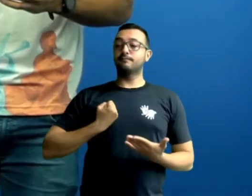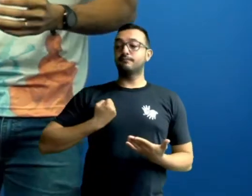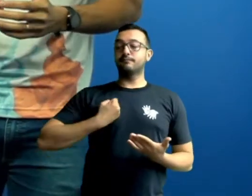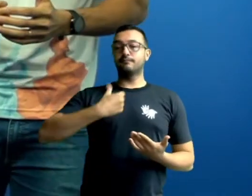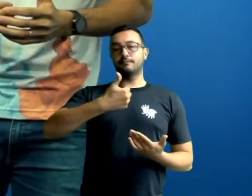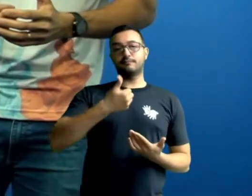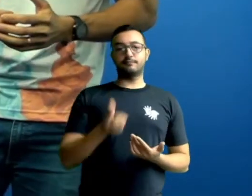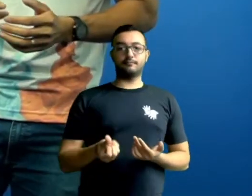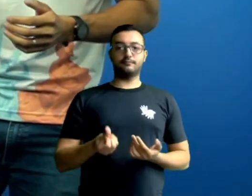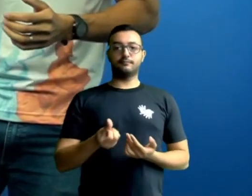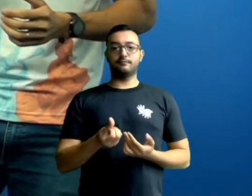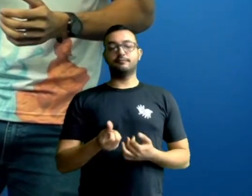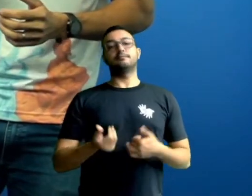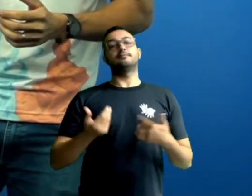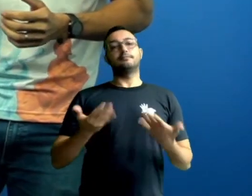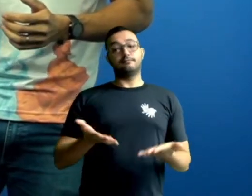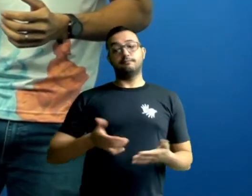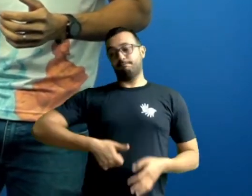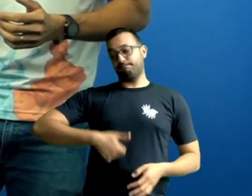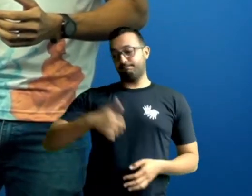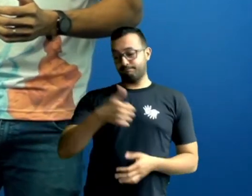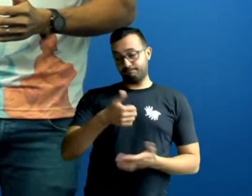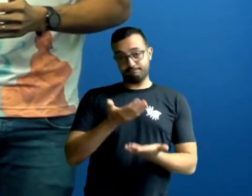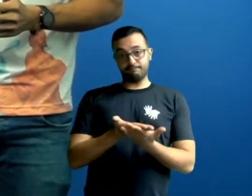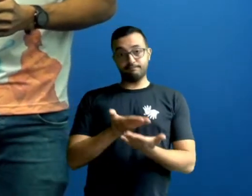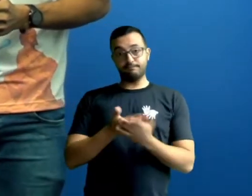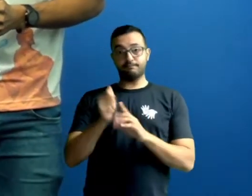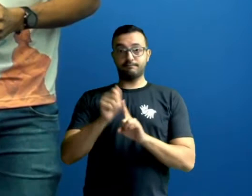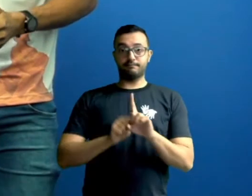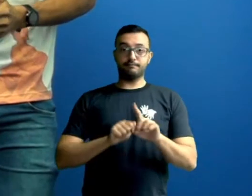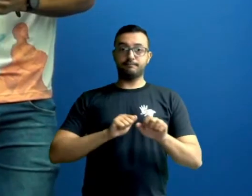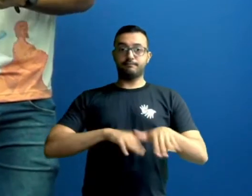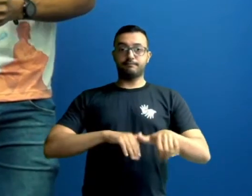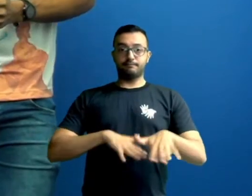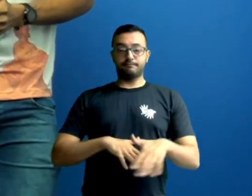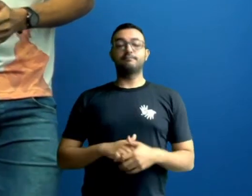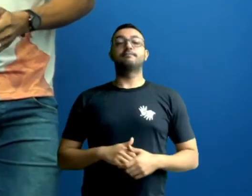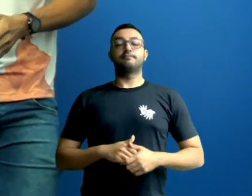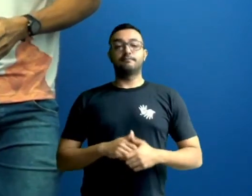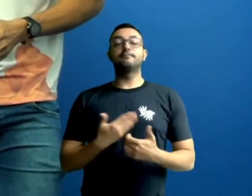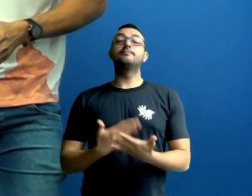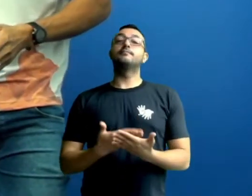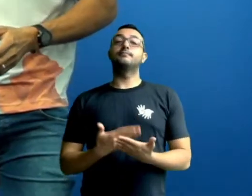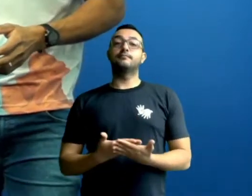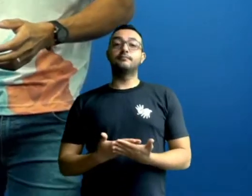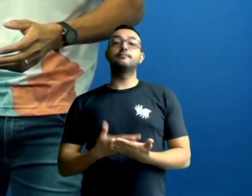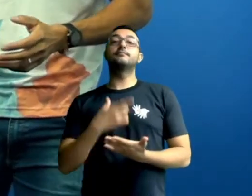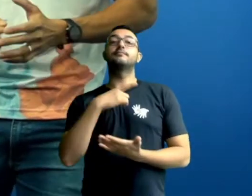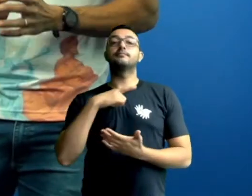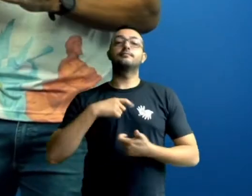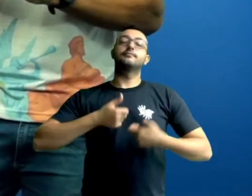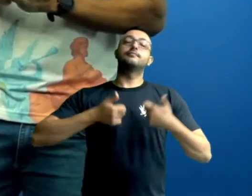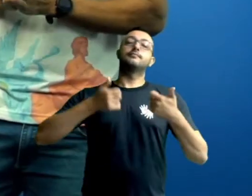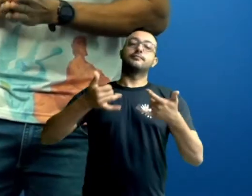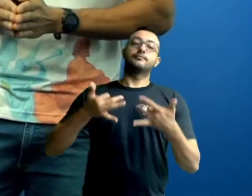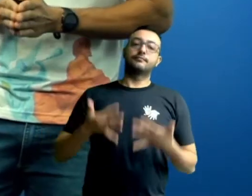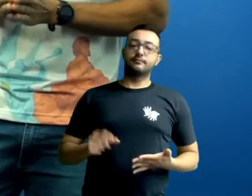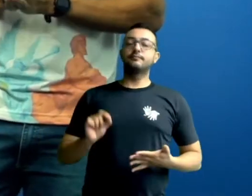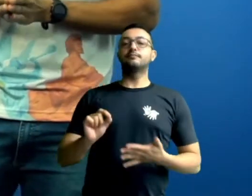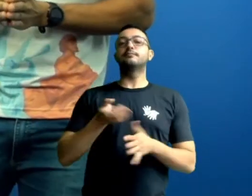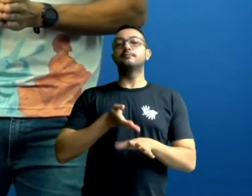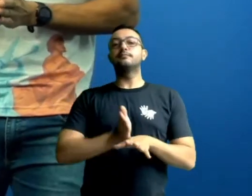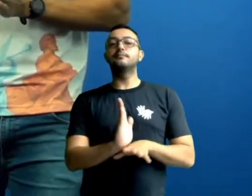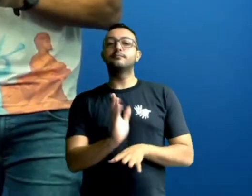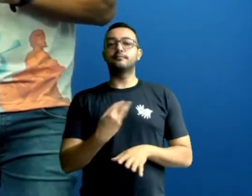número 16 e a primeira aula desse nosso mês de setembro. Nessa nossa aula, nós iremos tratar sobre o